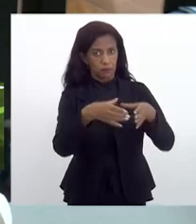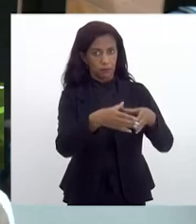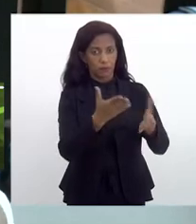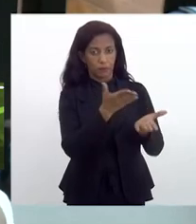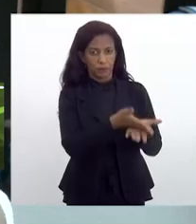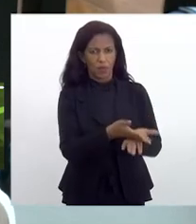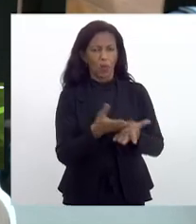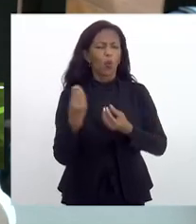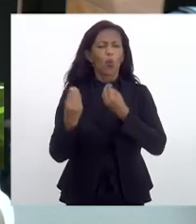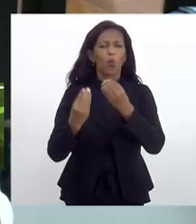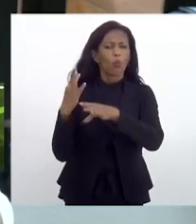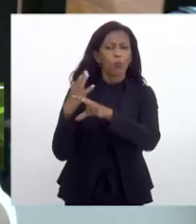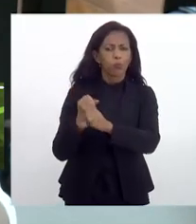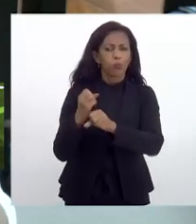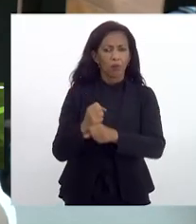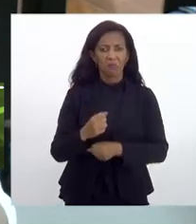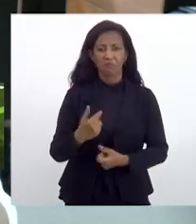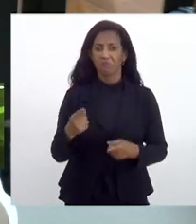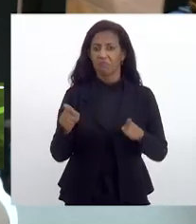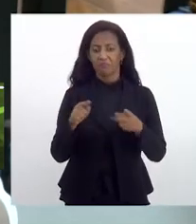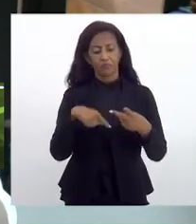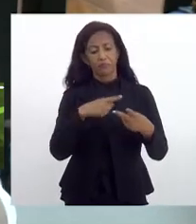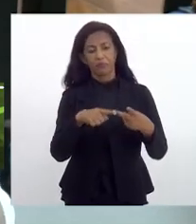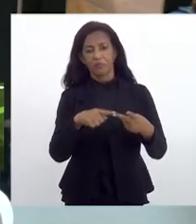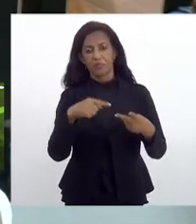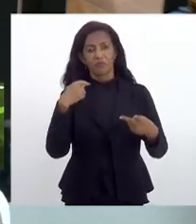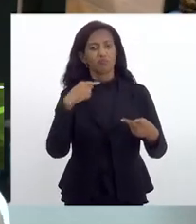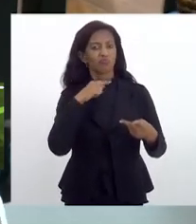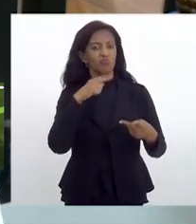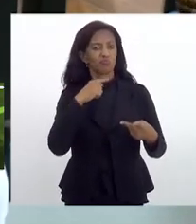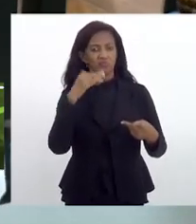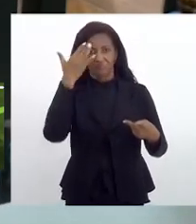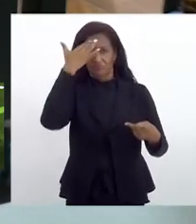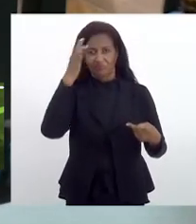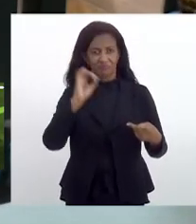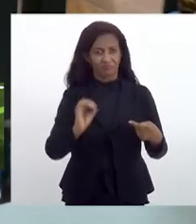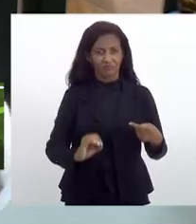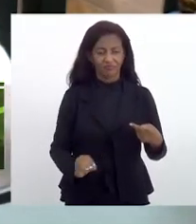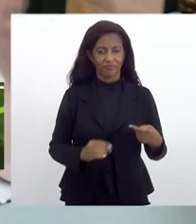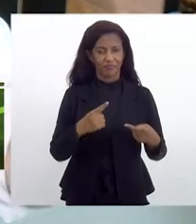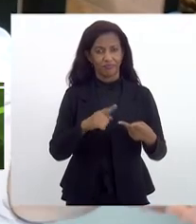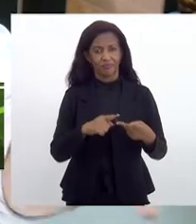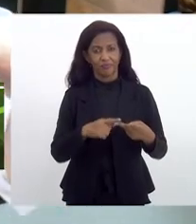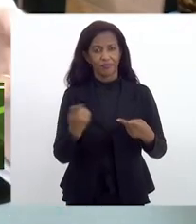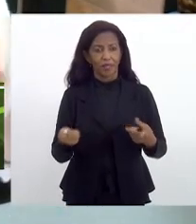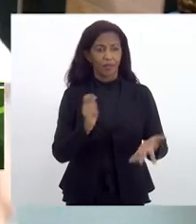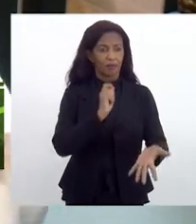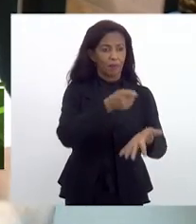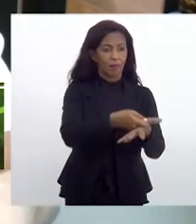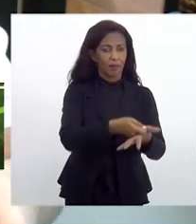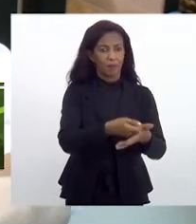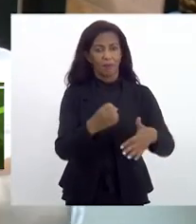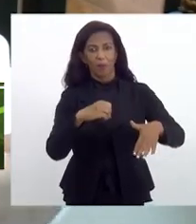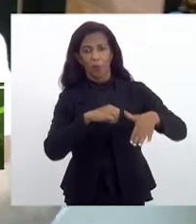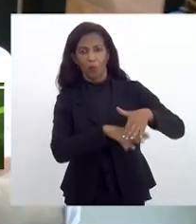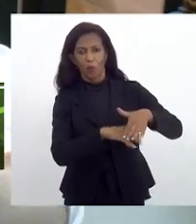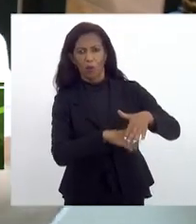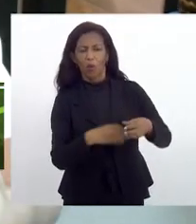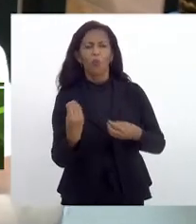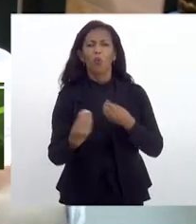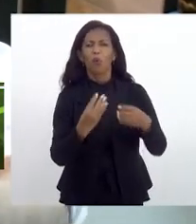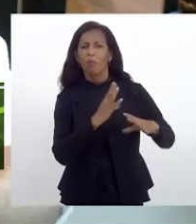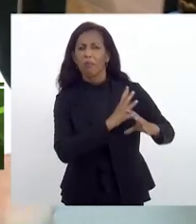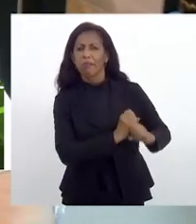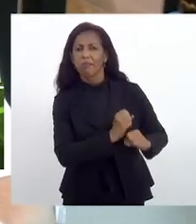Como que isso é computado? Isso eu não consegui entender também. O recurso que vai para o Rio Previdência, mas que não vai para o pagamento, que vai para a reserva, como que ele é